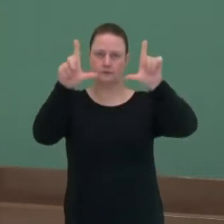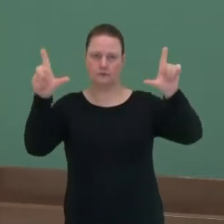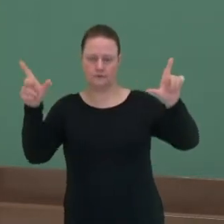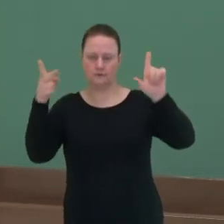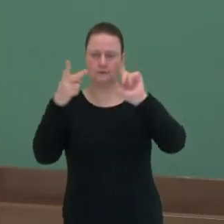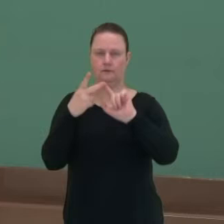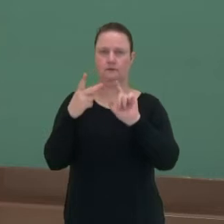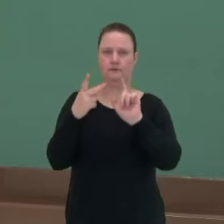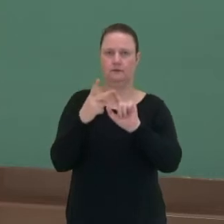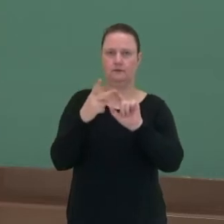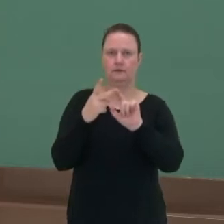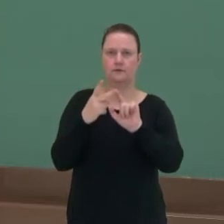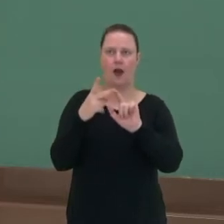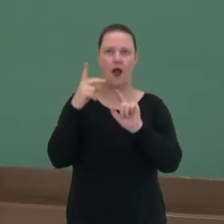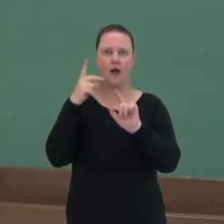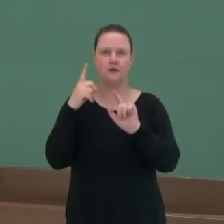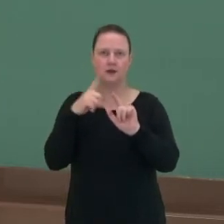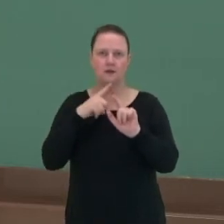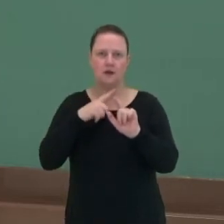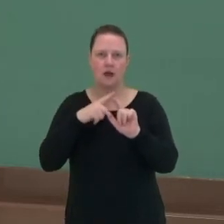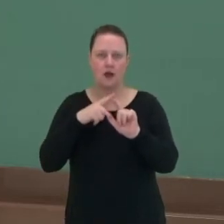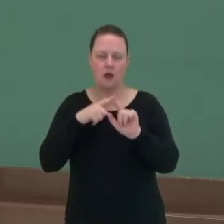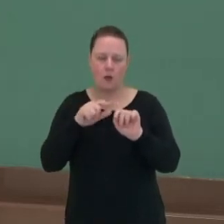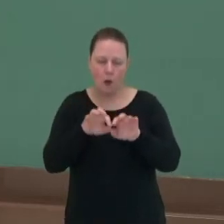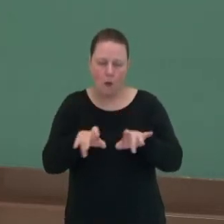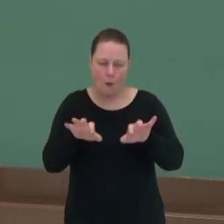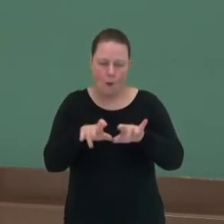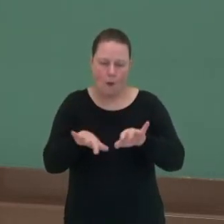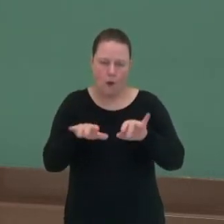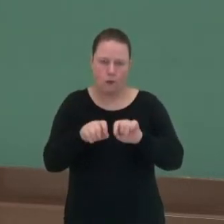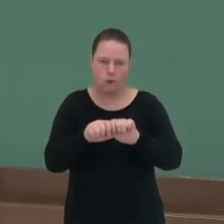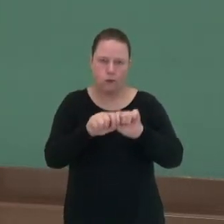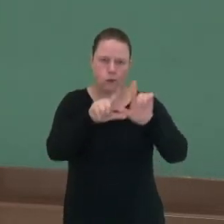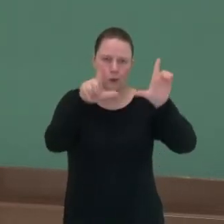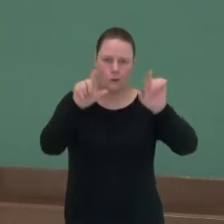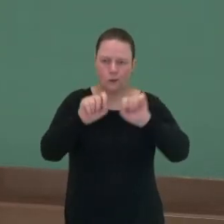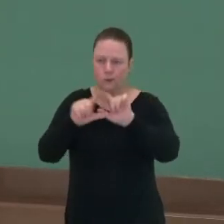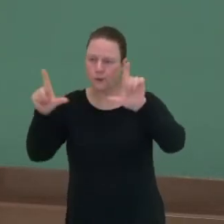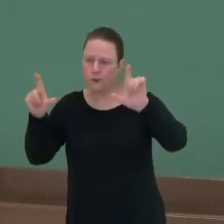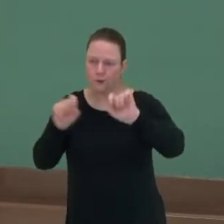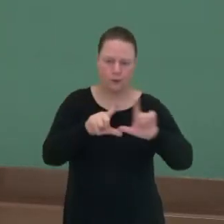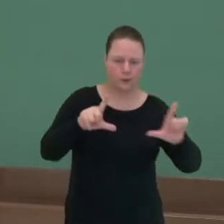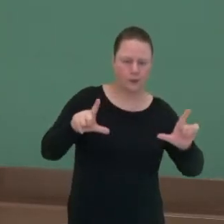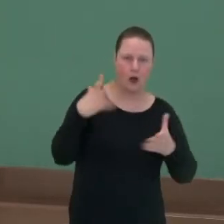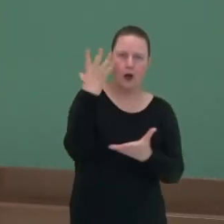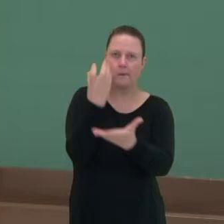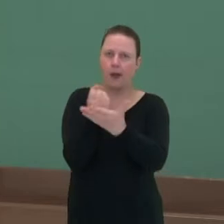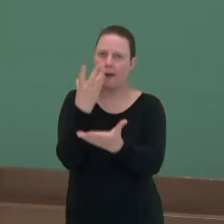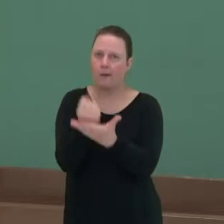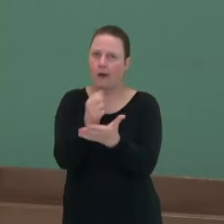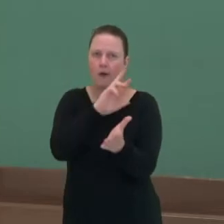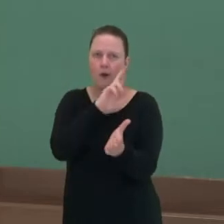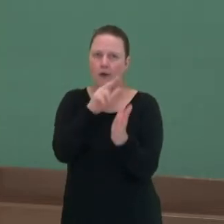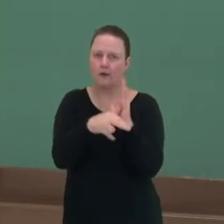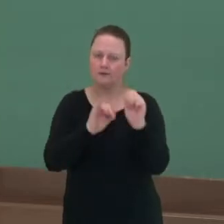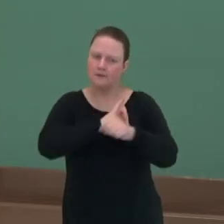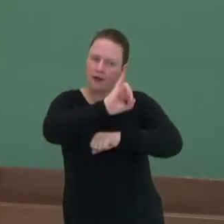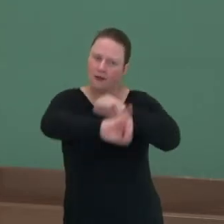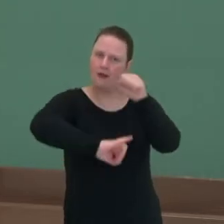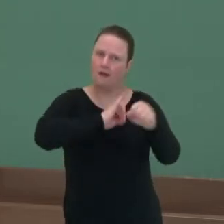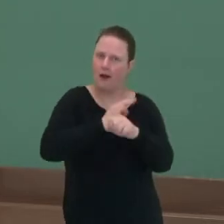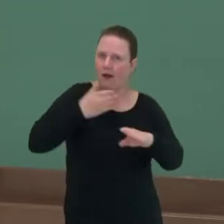um barulhinho e você começa a mexer nos programas, nos aplicativos, navega na internet sem